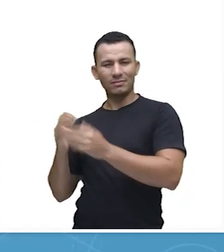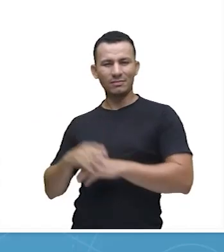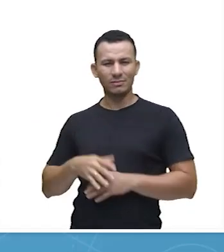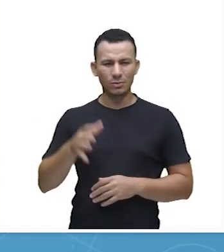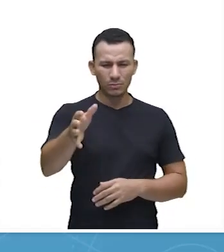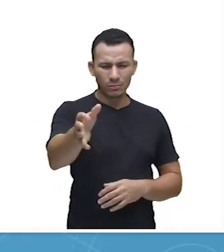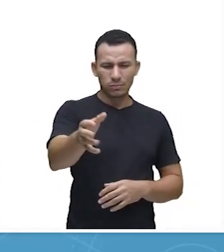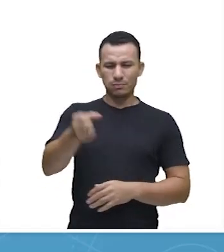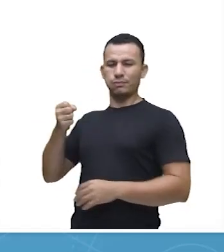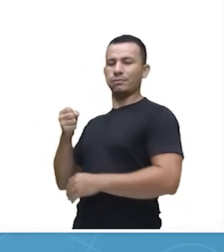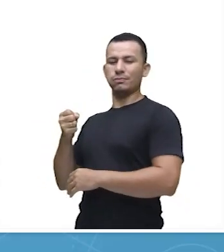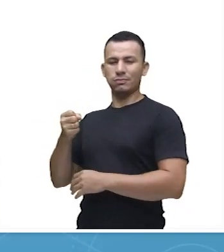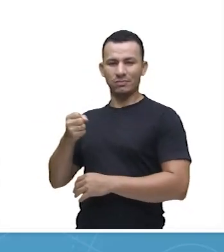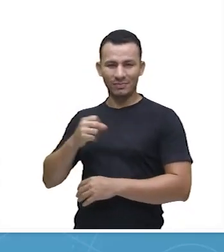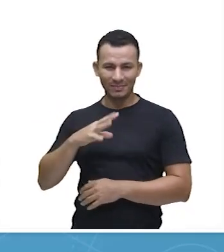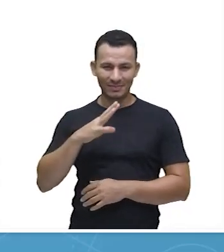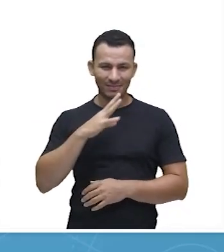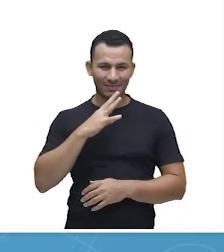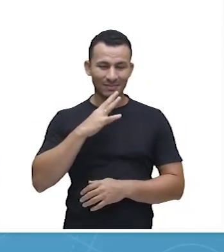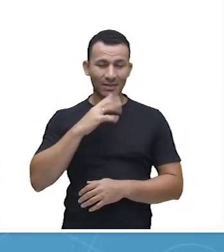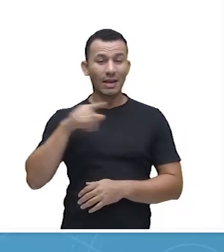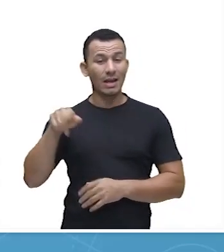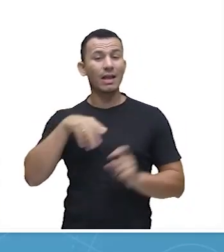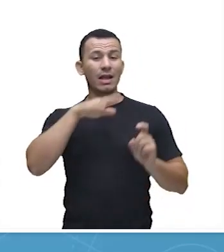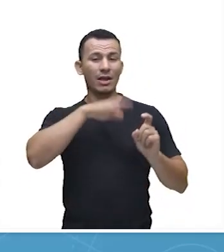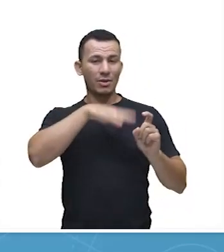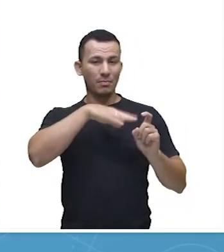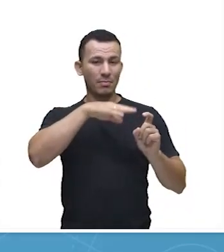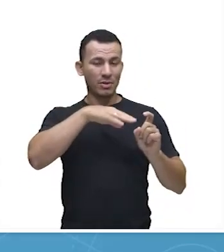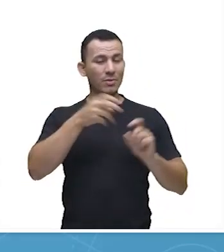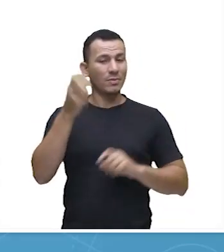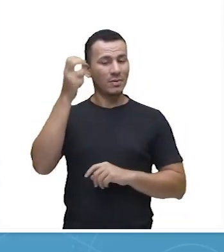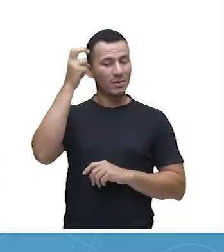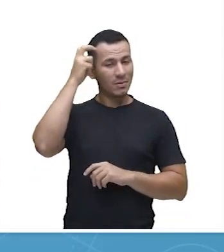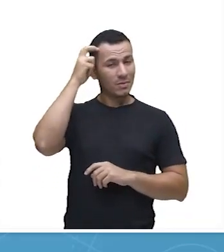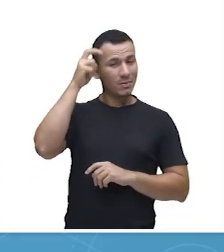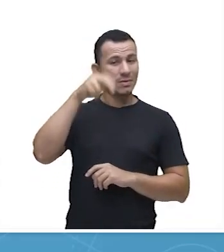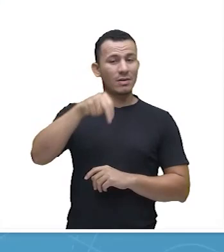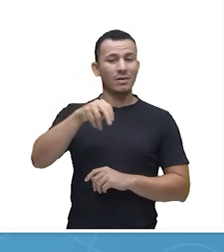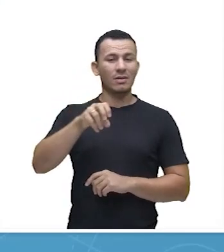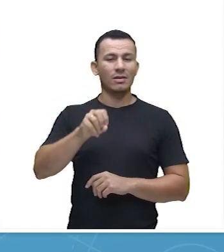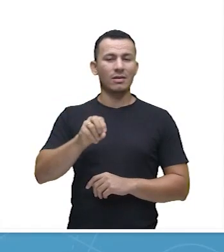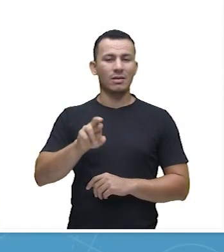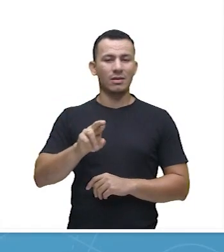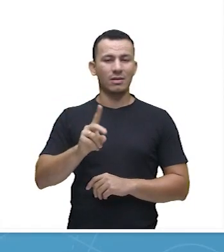aparece, né? Você sabia que ele é um mito da cultura nórdica? Então, olhem aí.